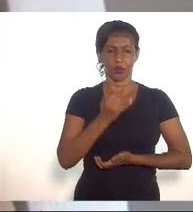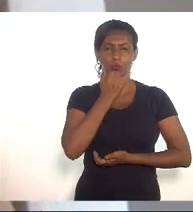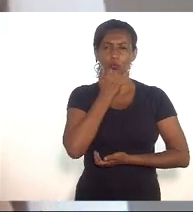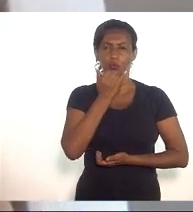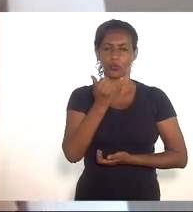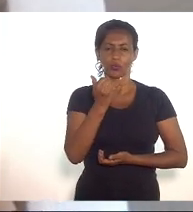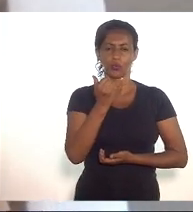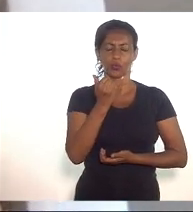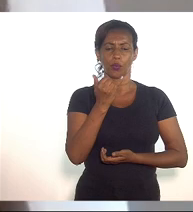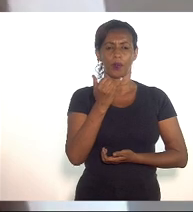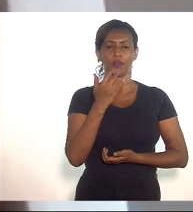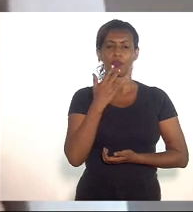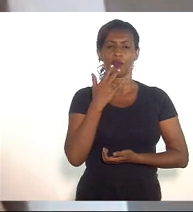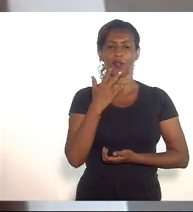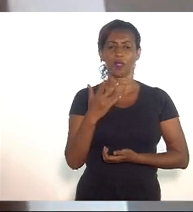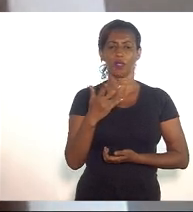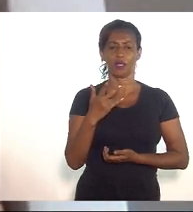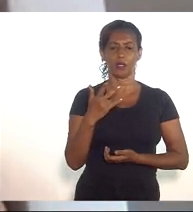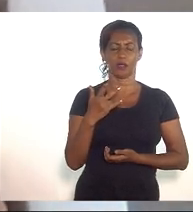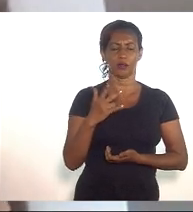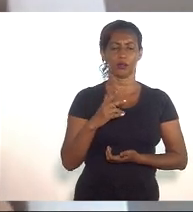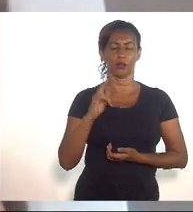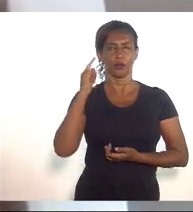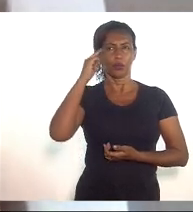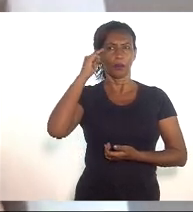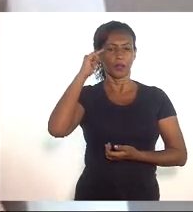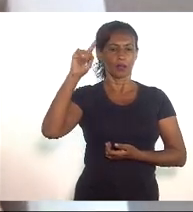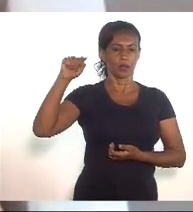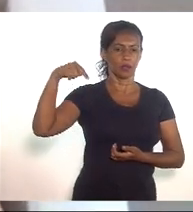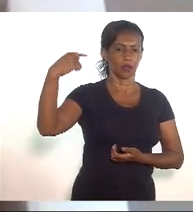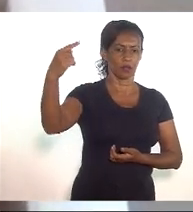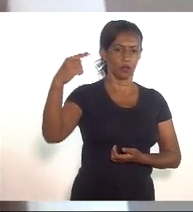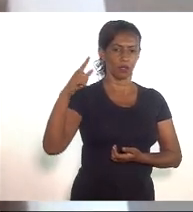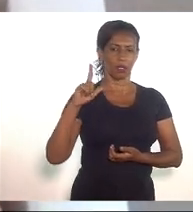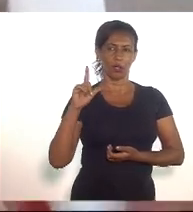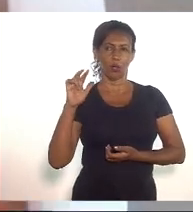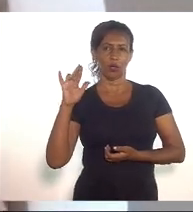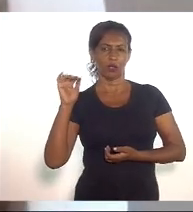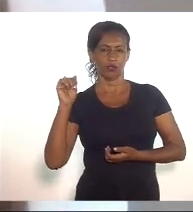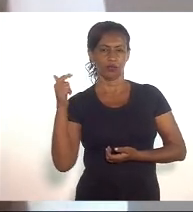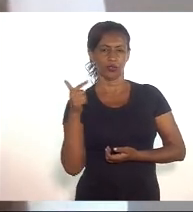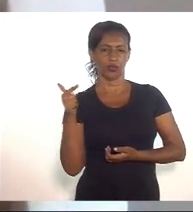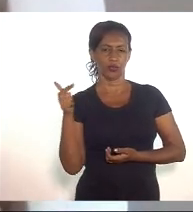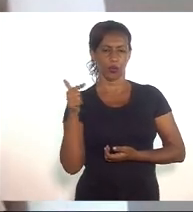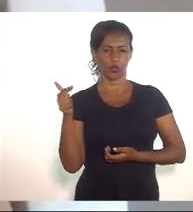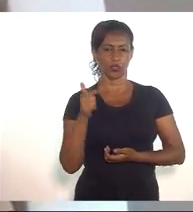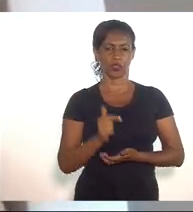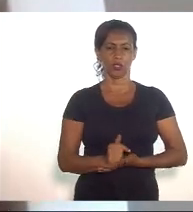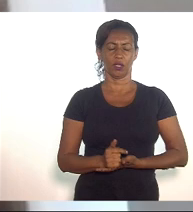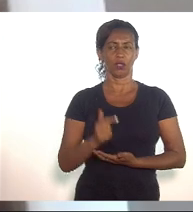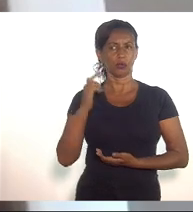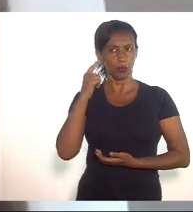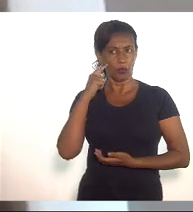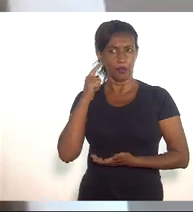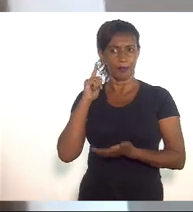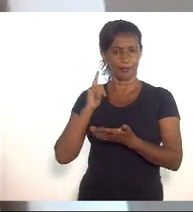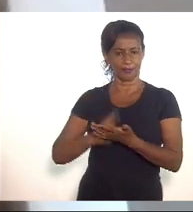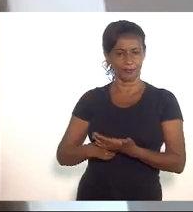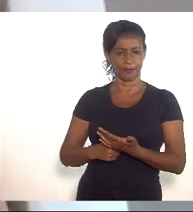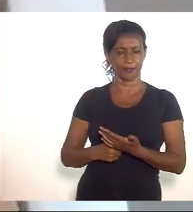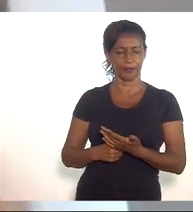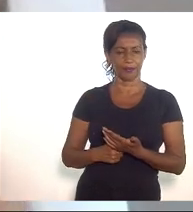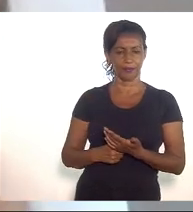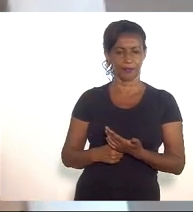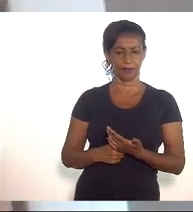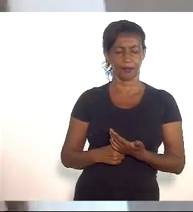dizendo a LOA em vigor, porque como a gente já está pensando na LOA de 22, eu faço questão de frisar esse ponto.